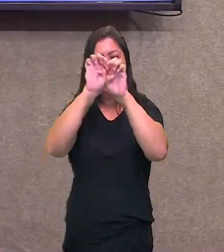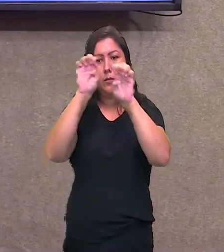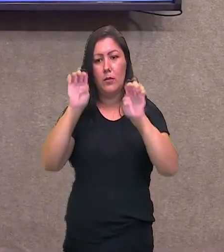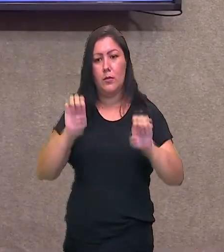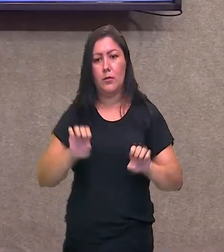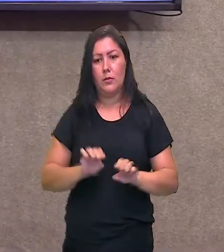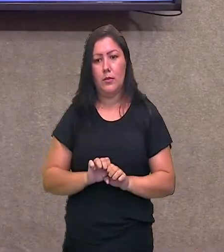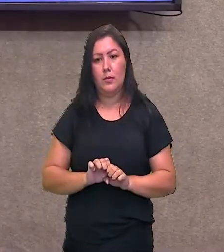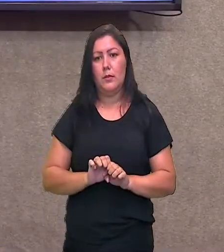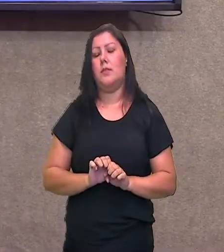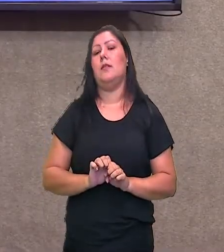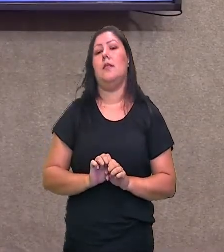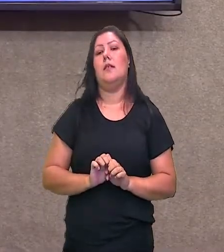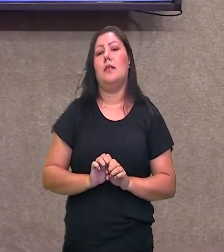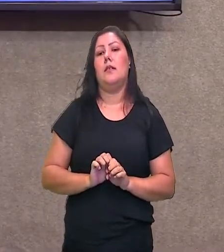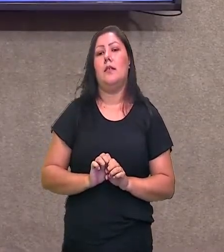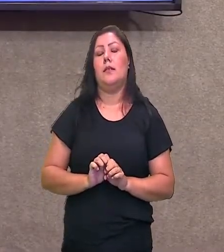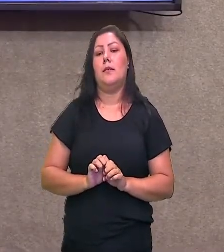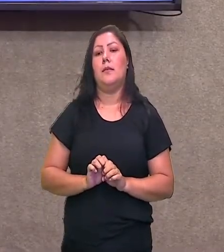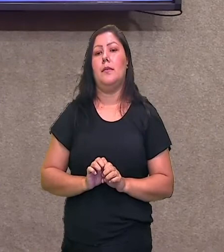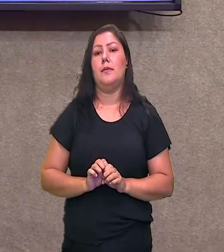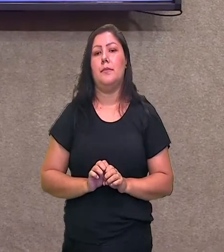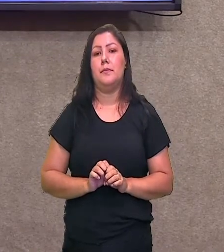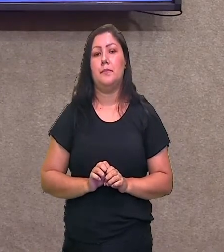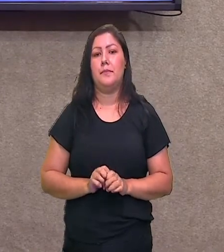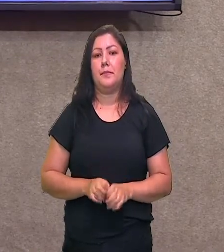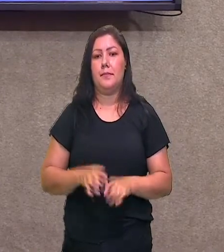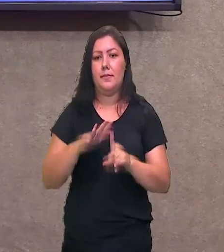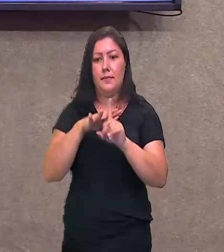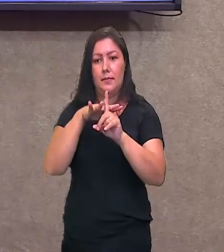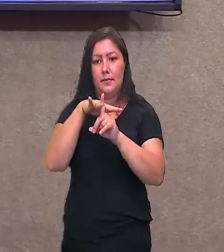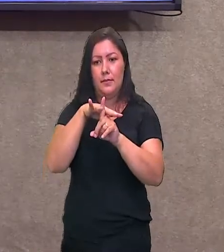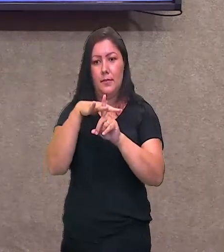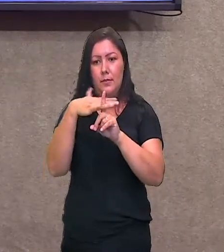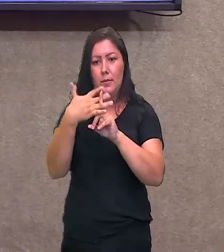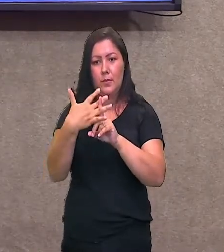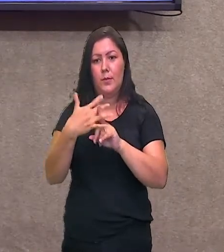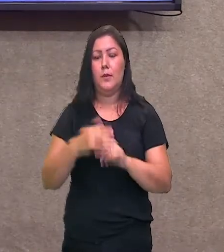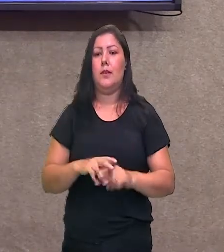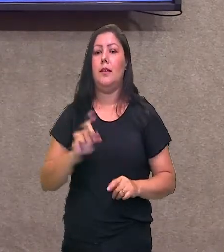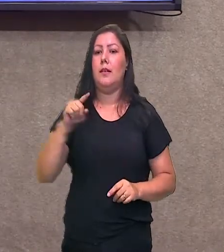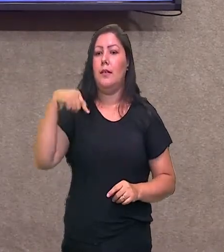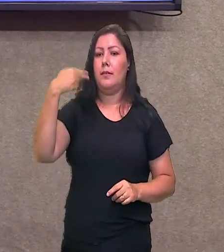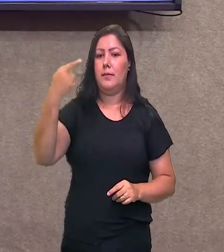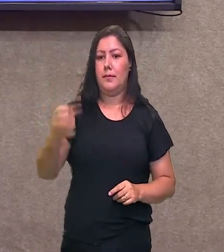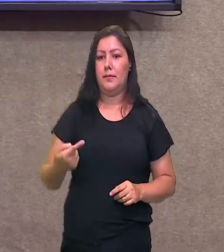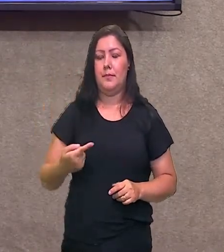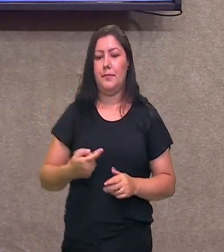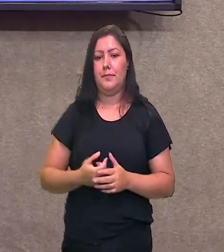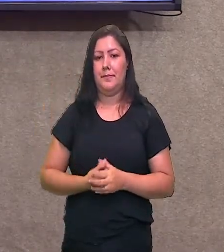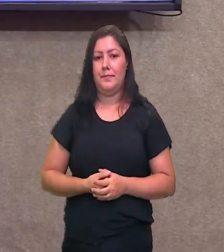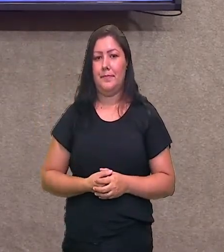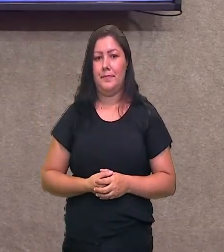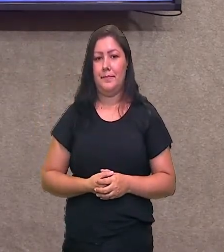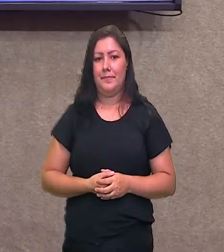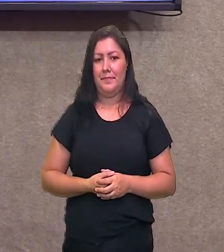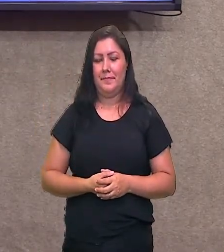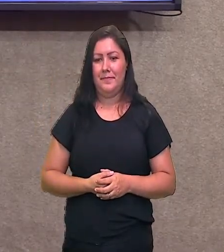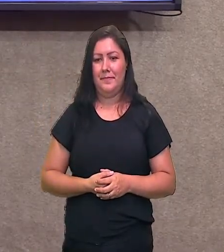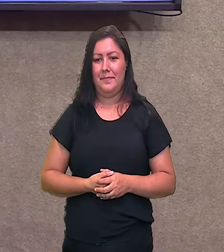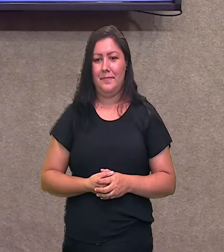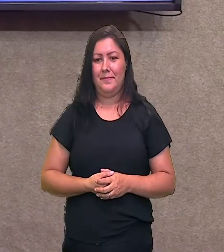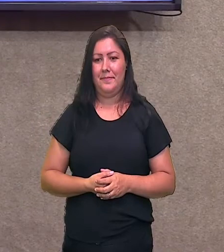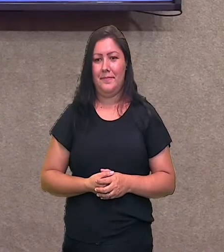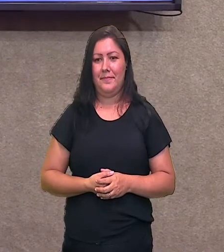sistema capitalista. Mas isso nós vamos falar na nossa próxima aula, que é o sistema